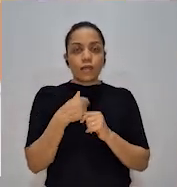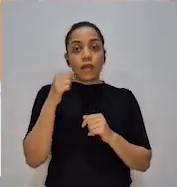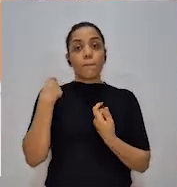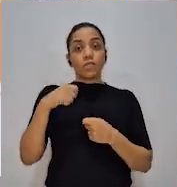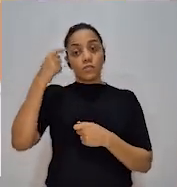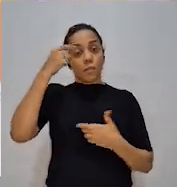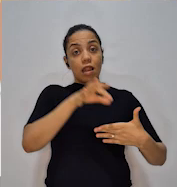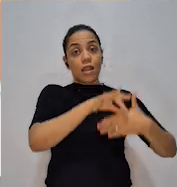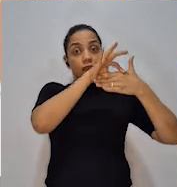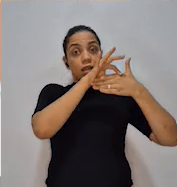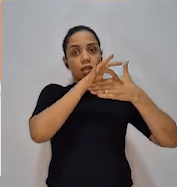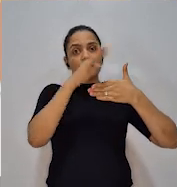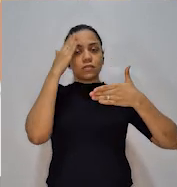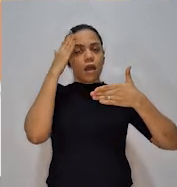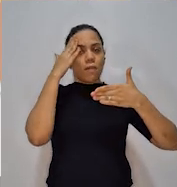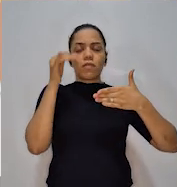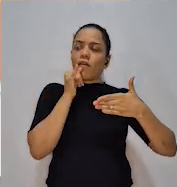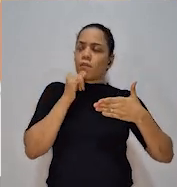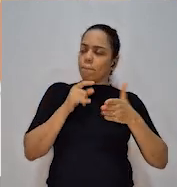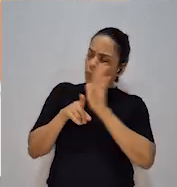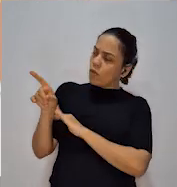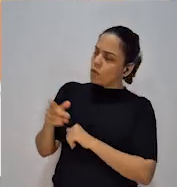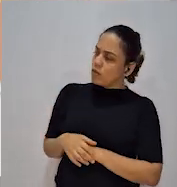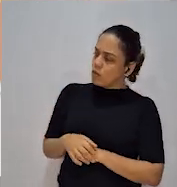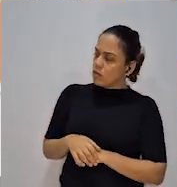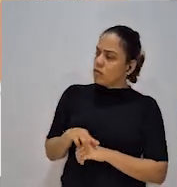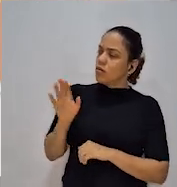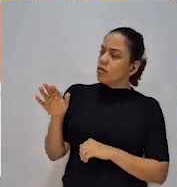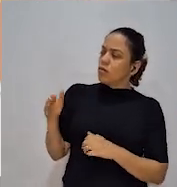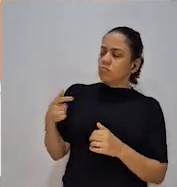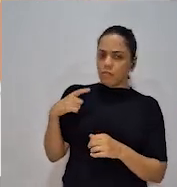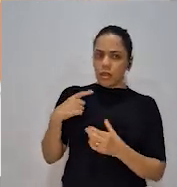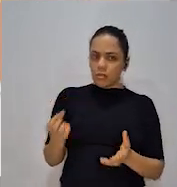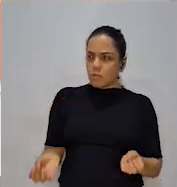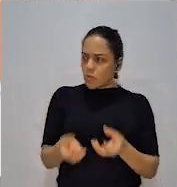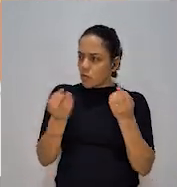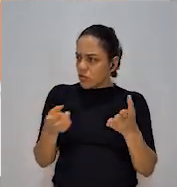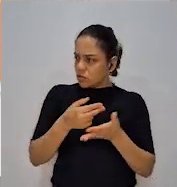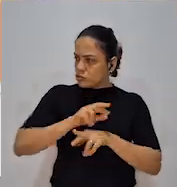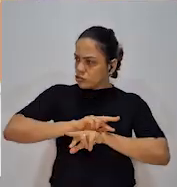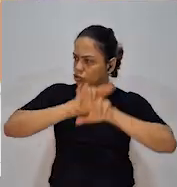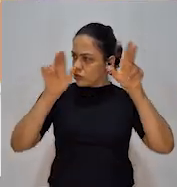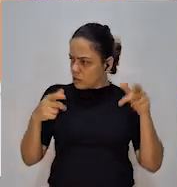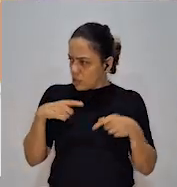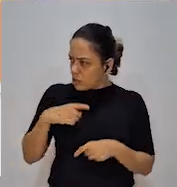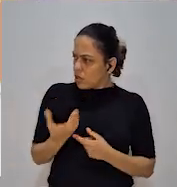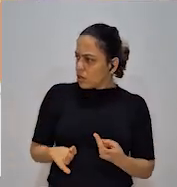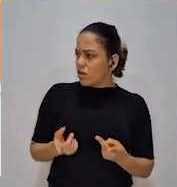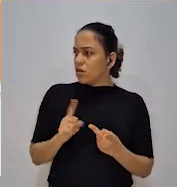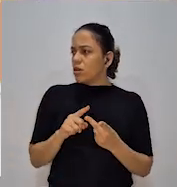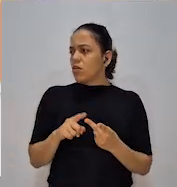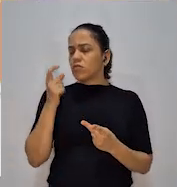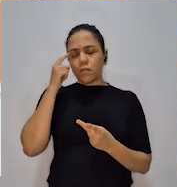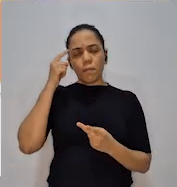favor, vai questionar, por exemplo, se estão promovendo mais uma diversidade do que a outra, se estão deixando